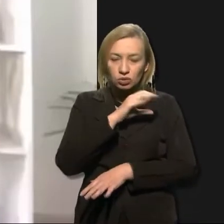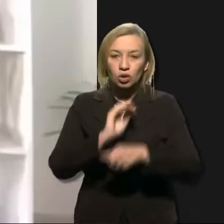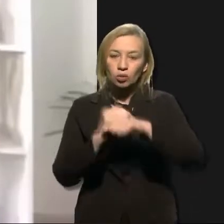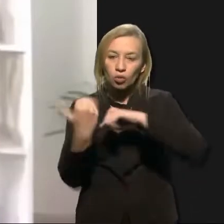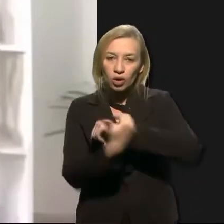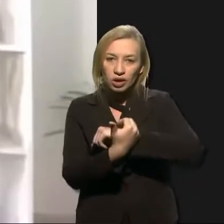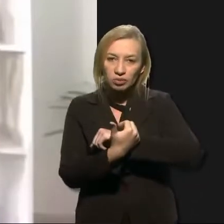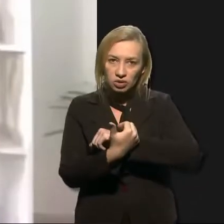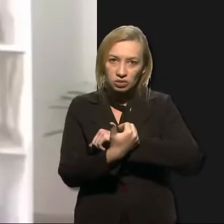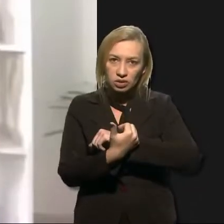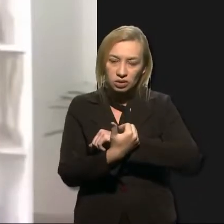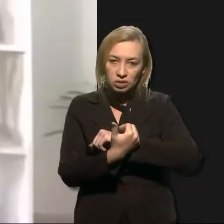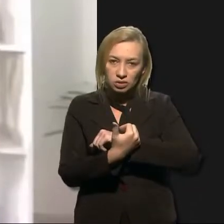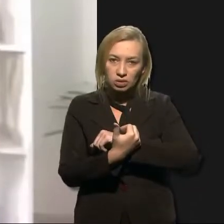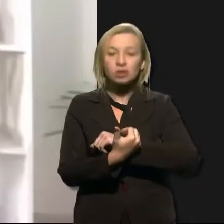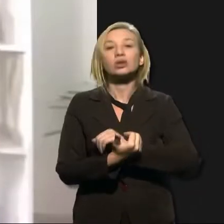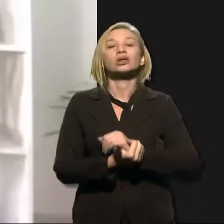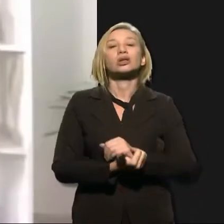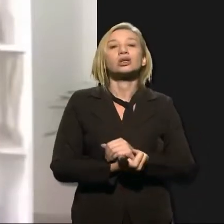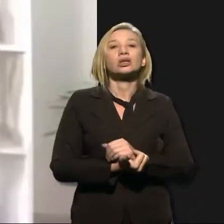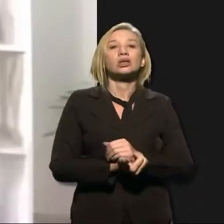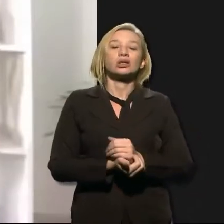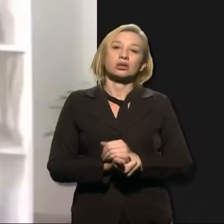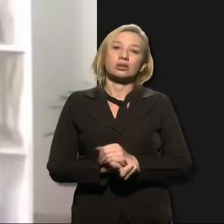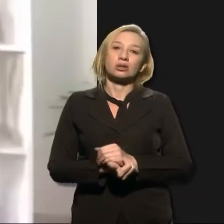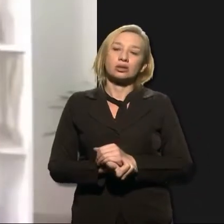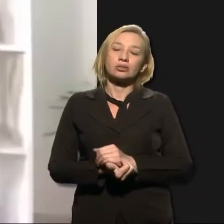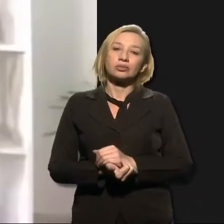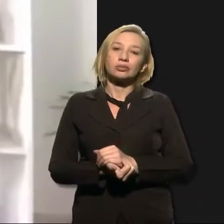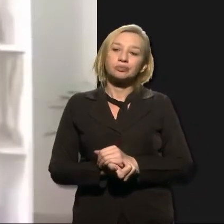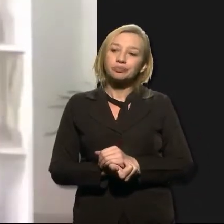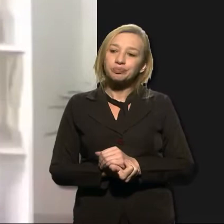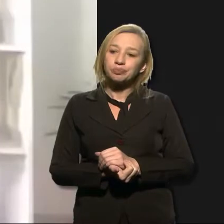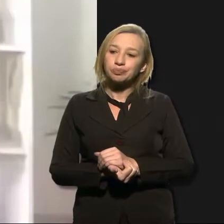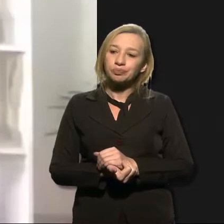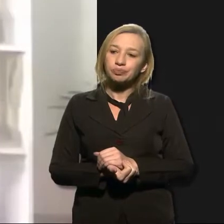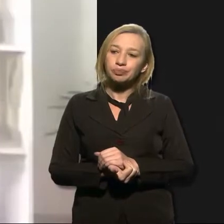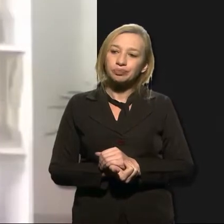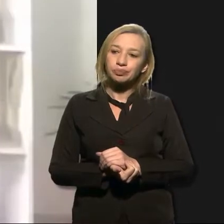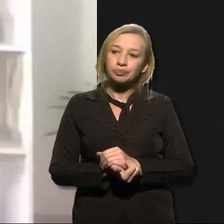autoproteção para o coronavírus diante